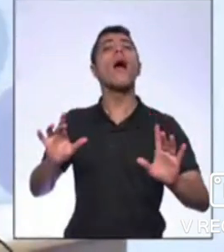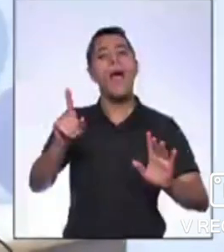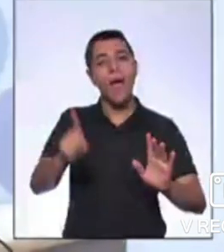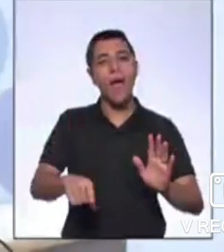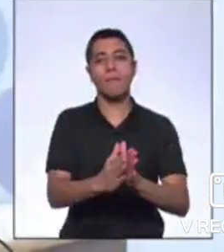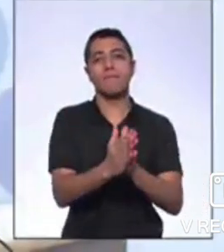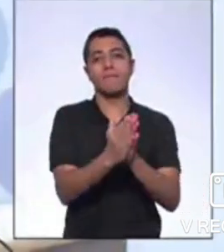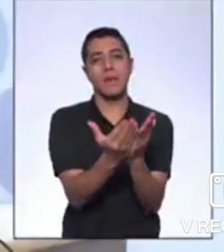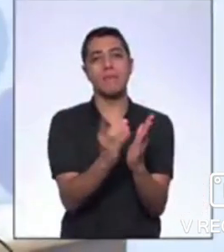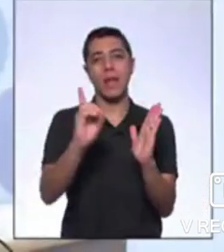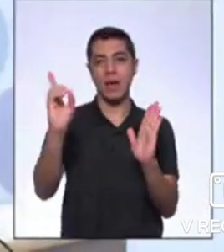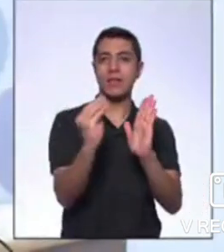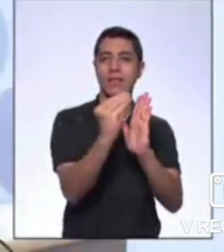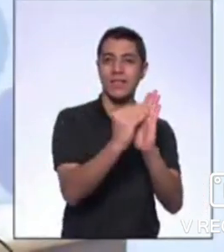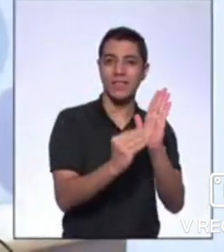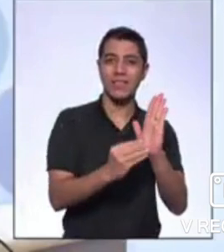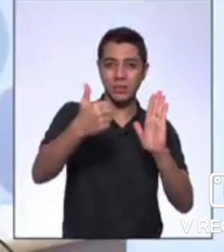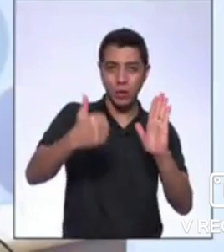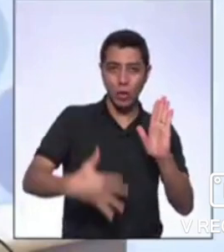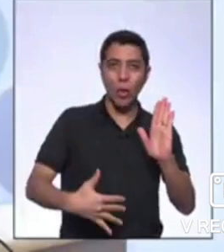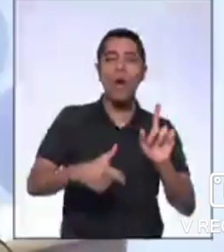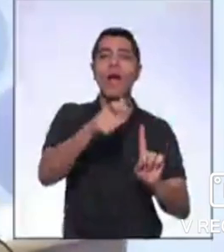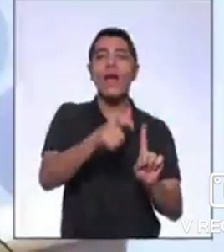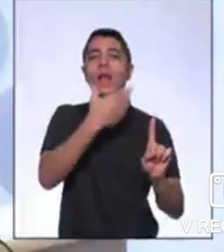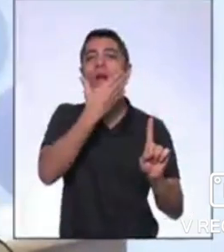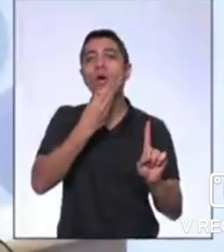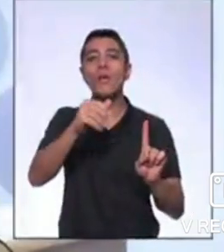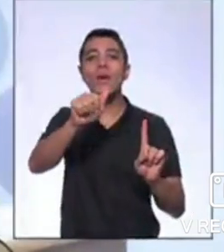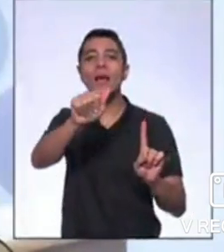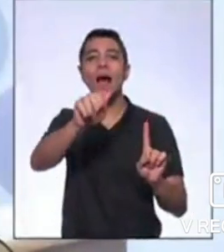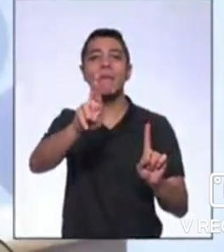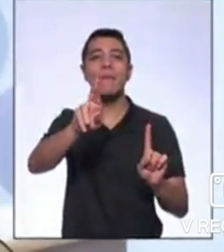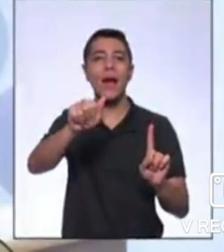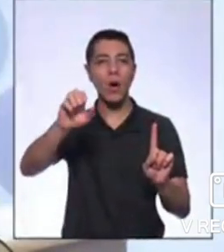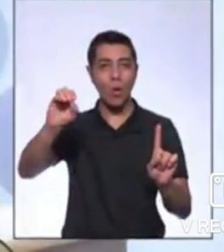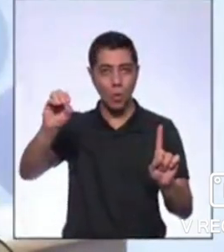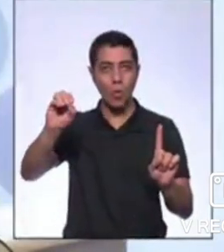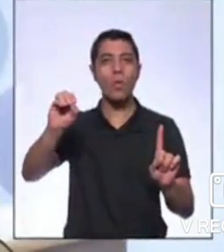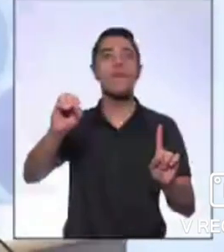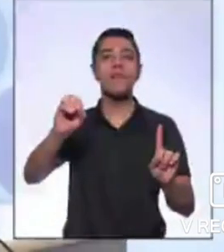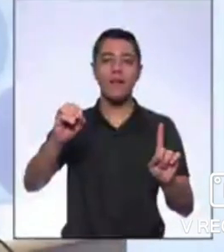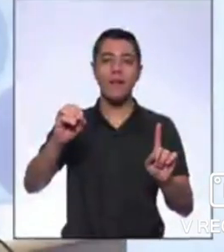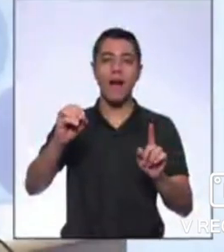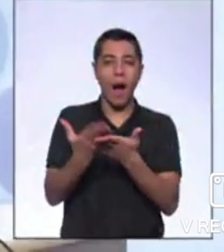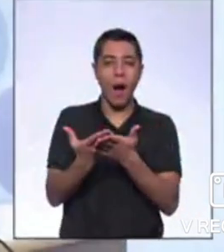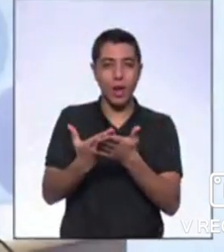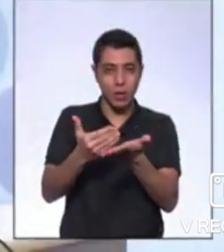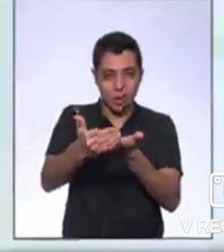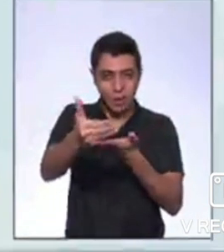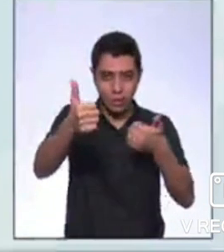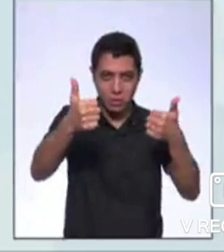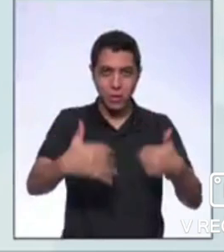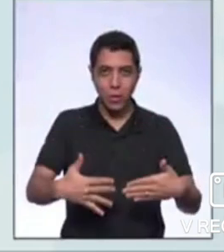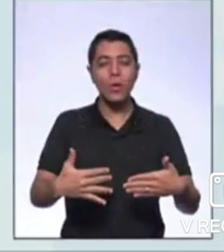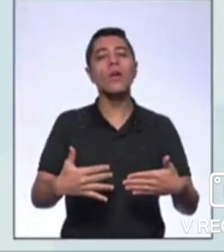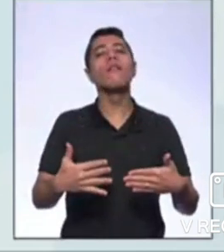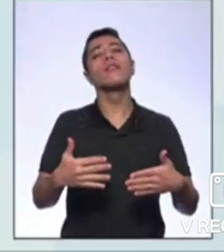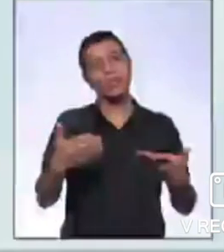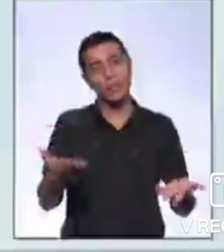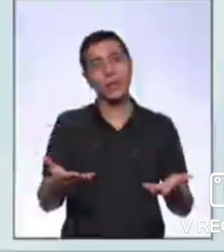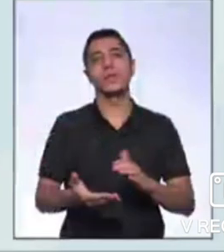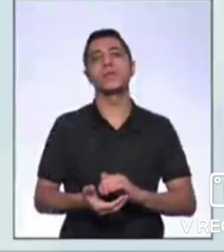lá o relato bíblico do Abraão que a gente falou lá no comecinho da aula. Então, olha só, em 587, retomando aí,